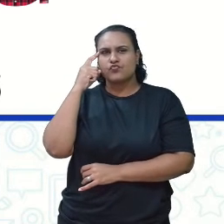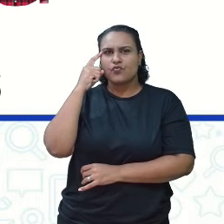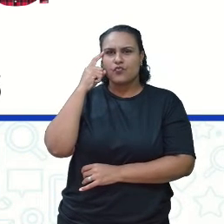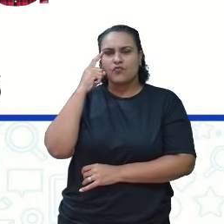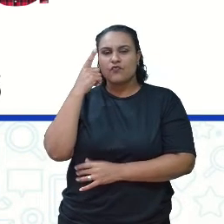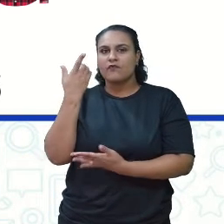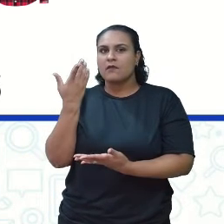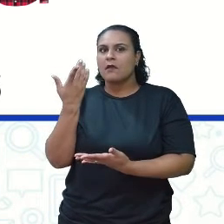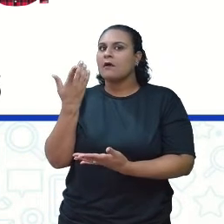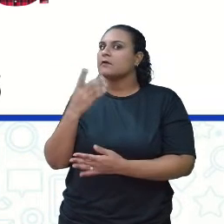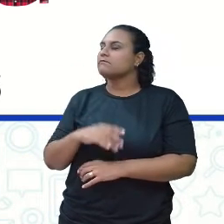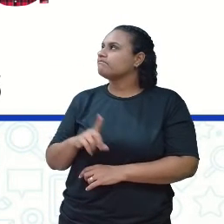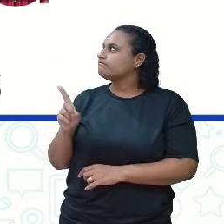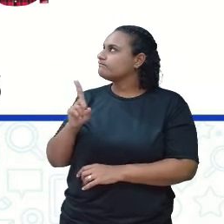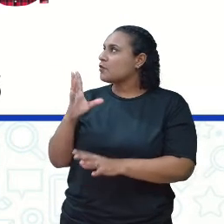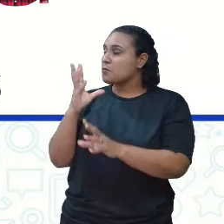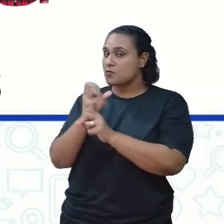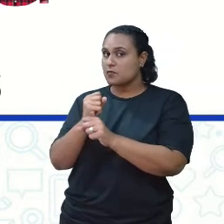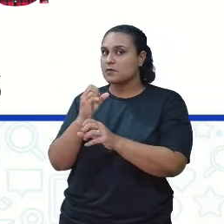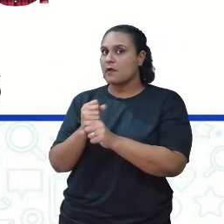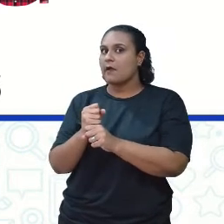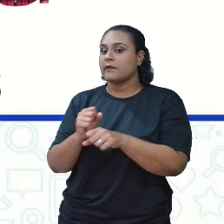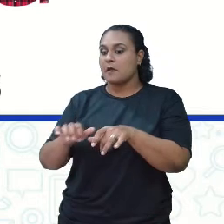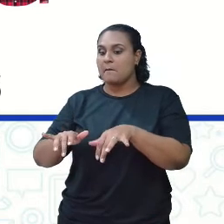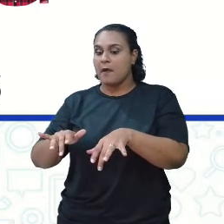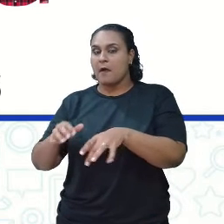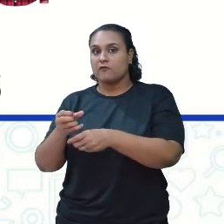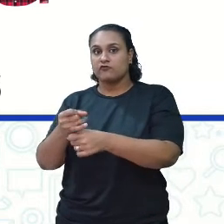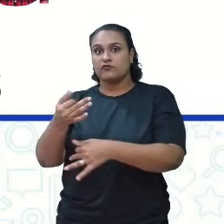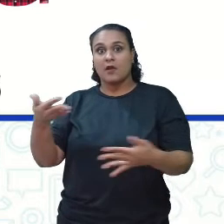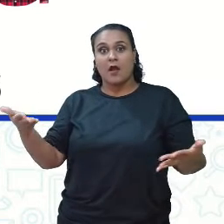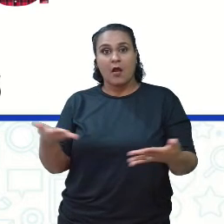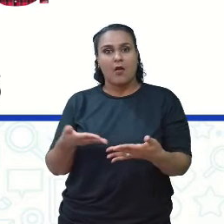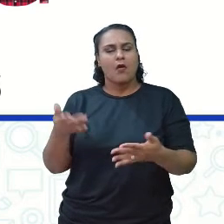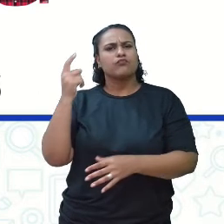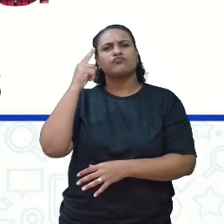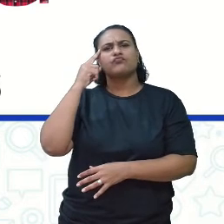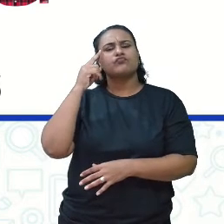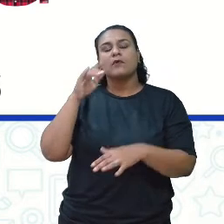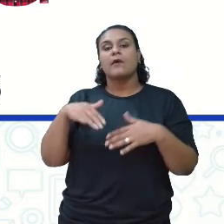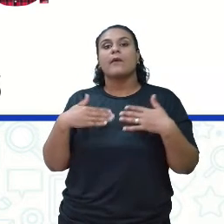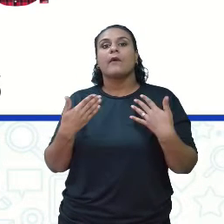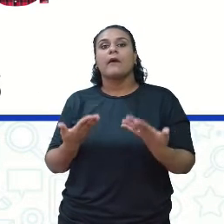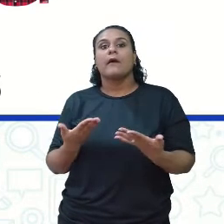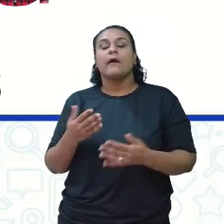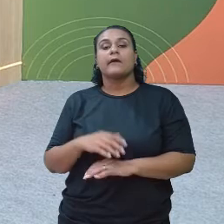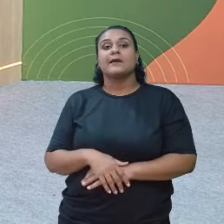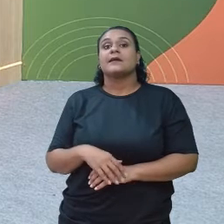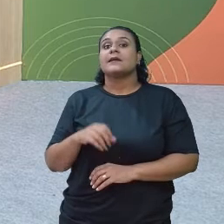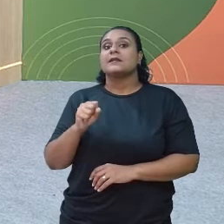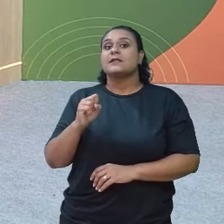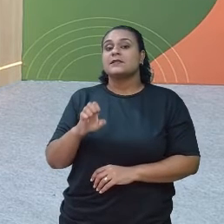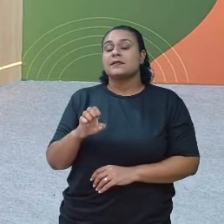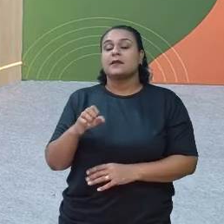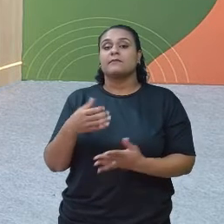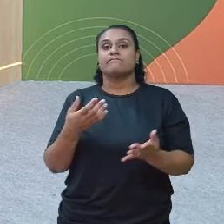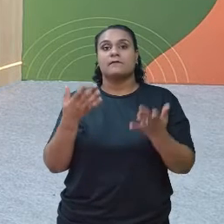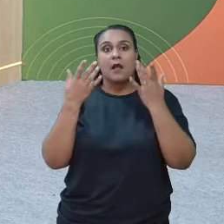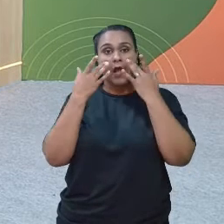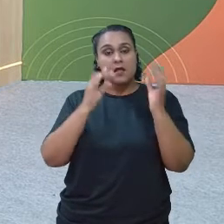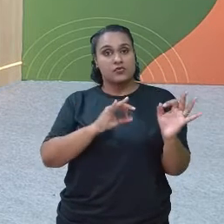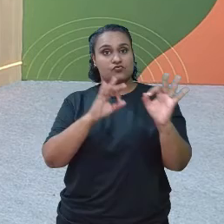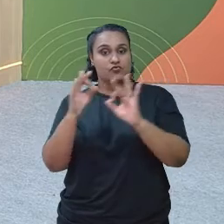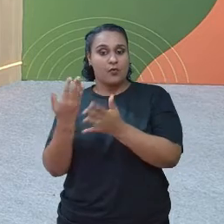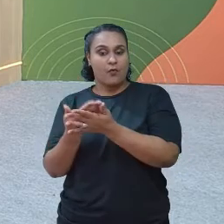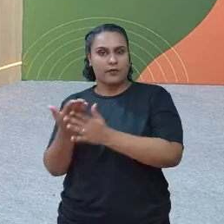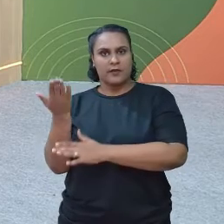dessas situações aqui, escreve para a gente agora qual é a sua dúvida, tá certo? Se você já vendo a aula anterior, vendo